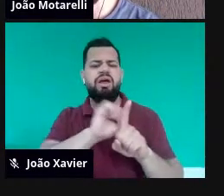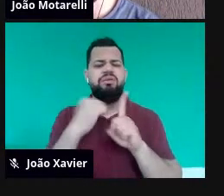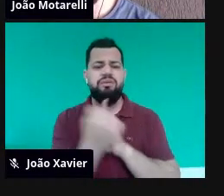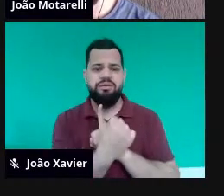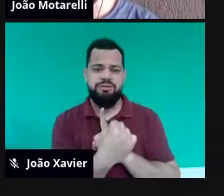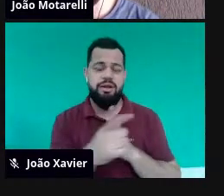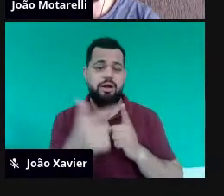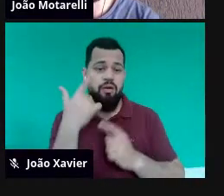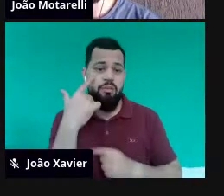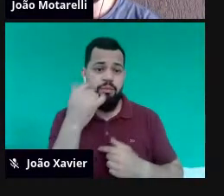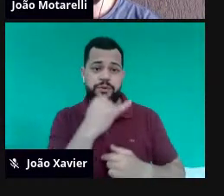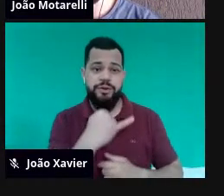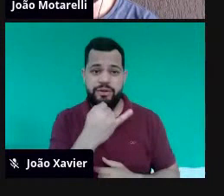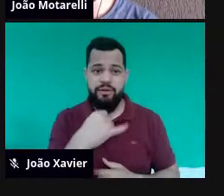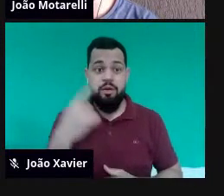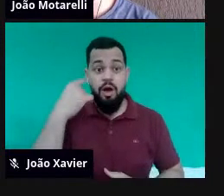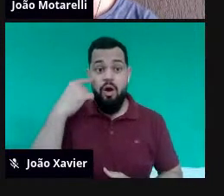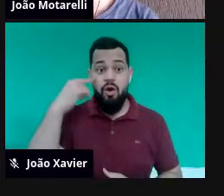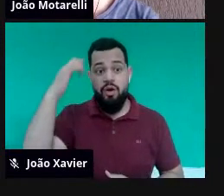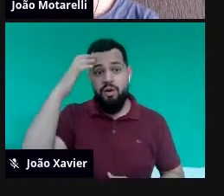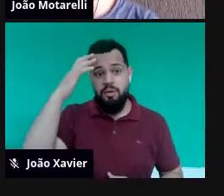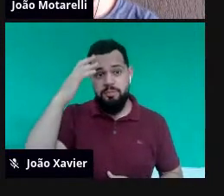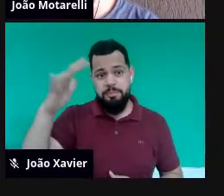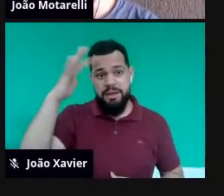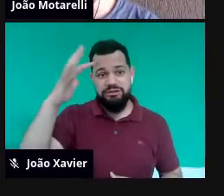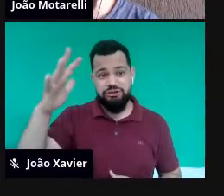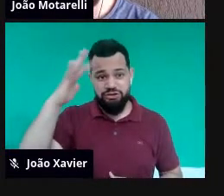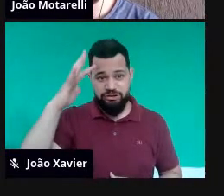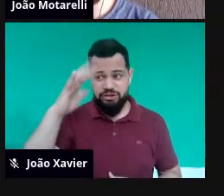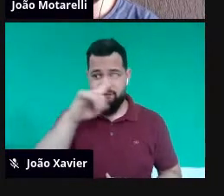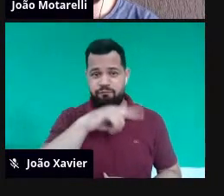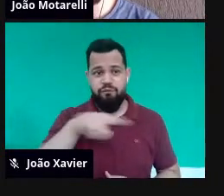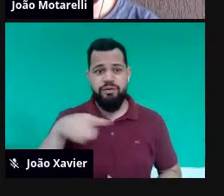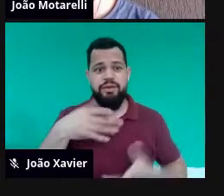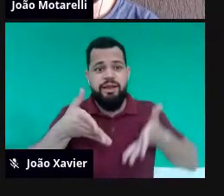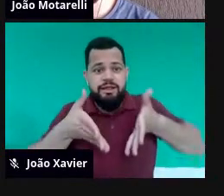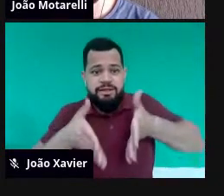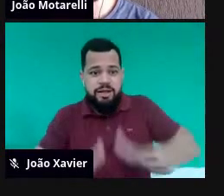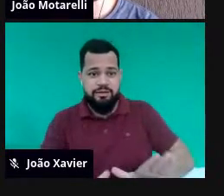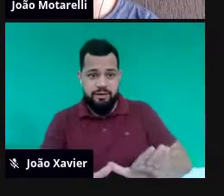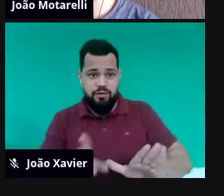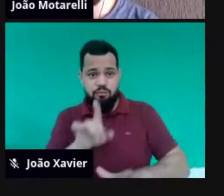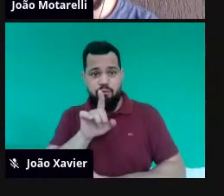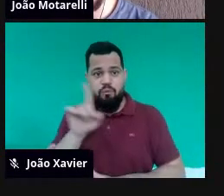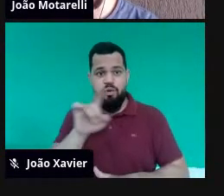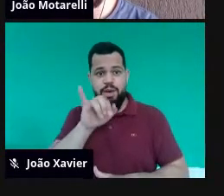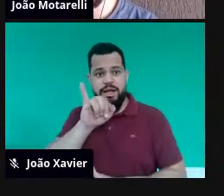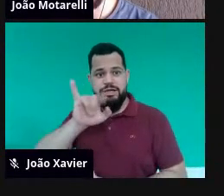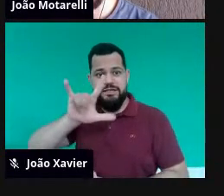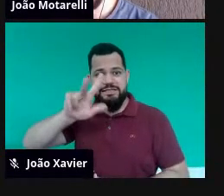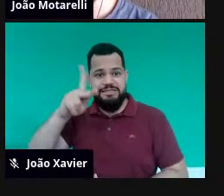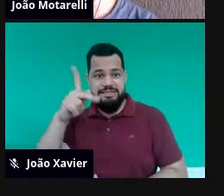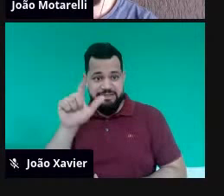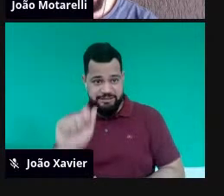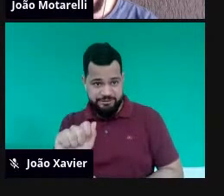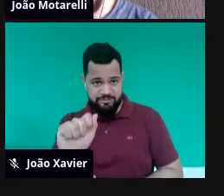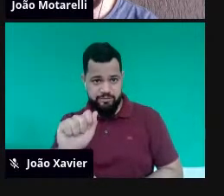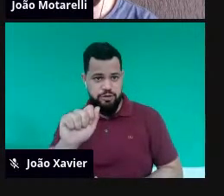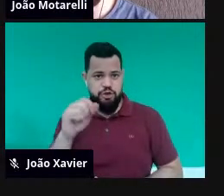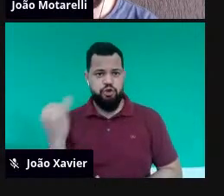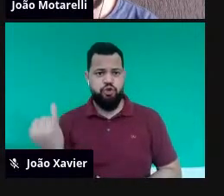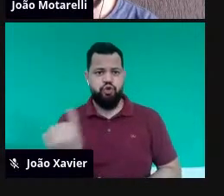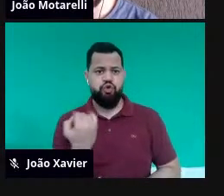de dar sobre isso é, imagina que você nasceu e mora numa ilha sozinho há 20 anos. Por